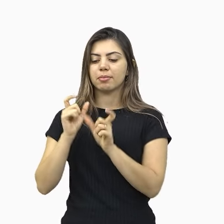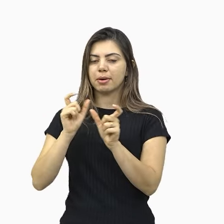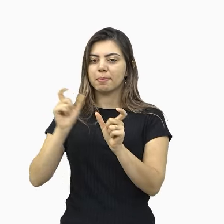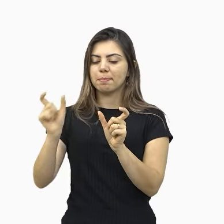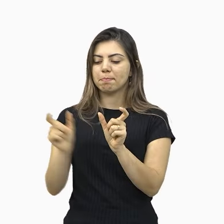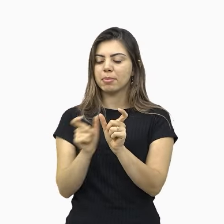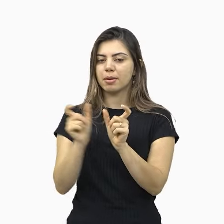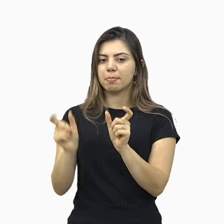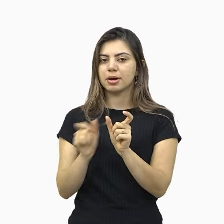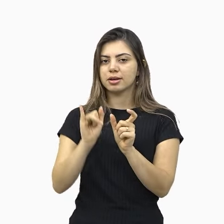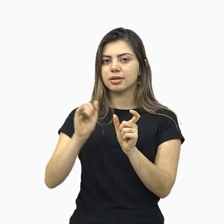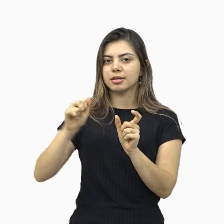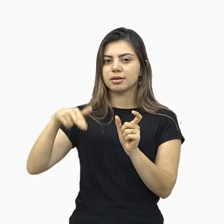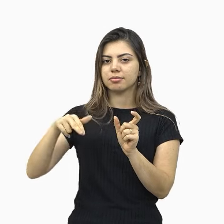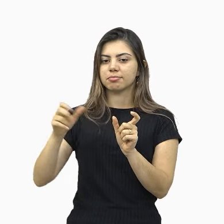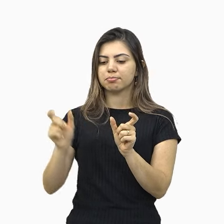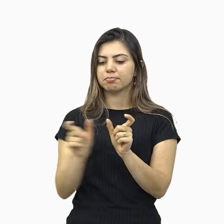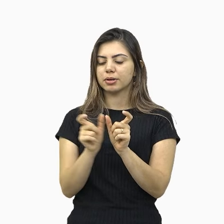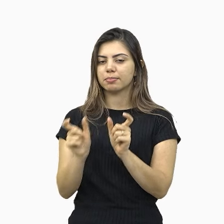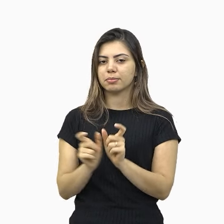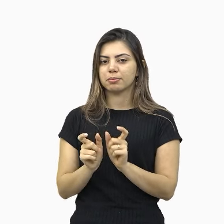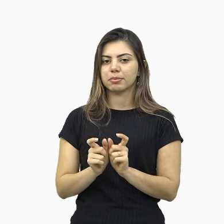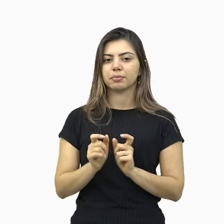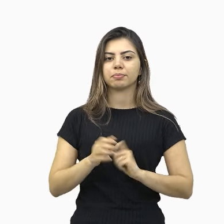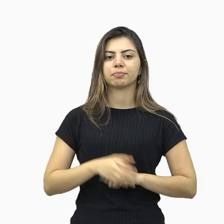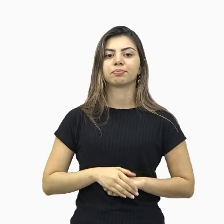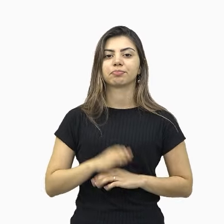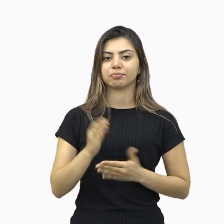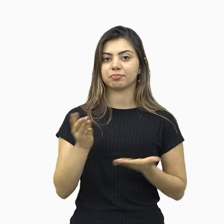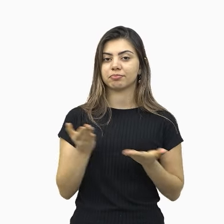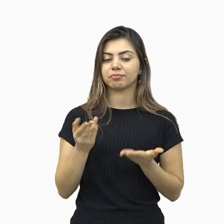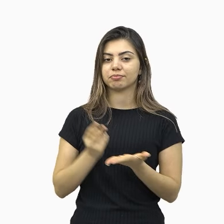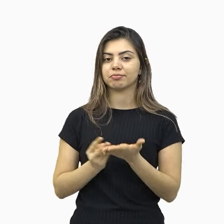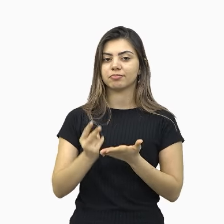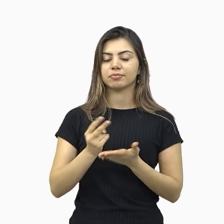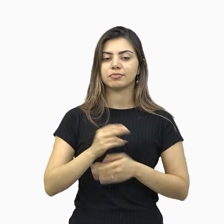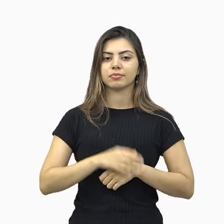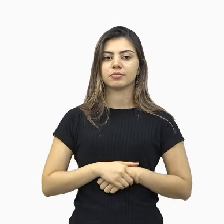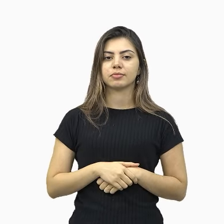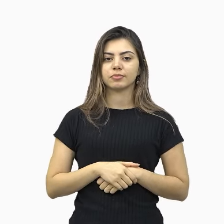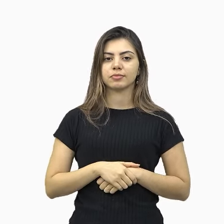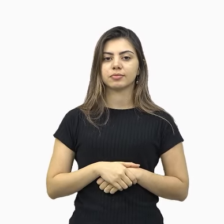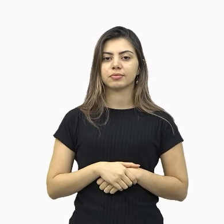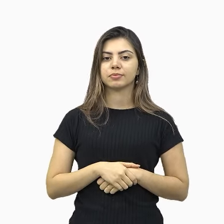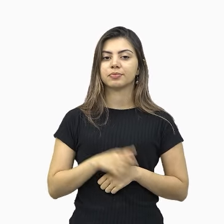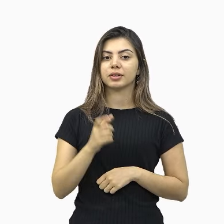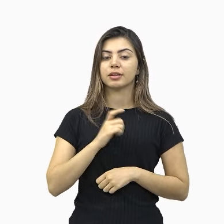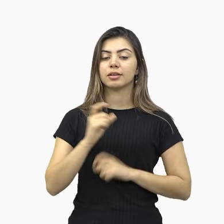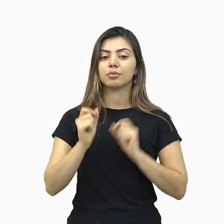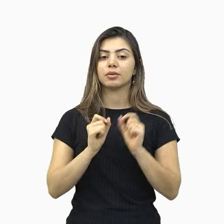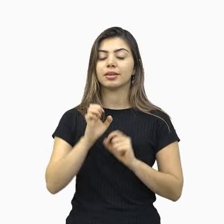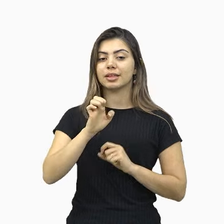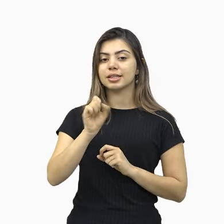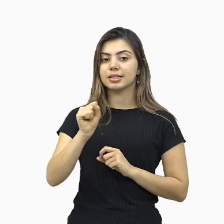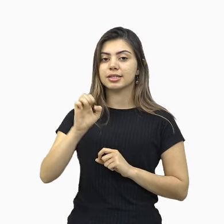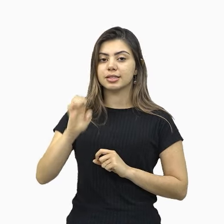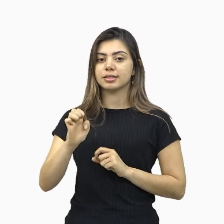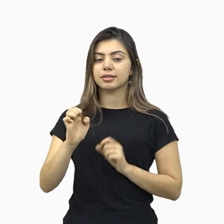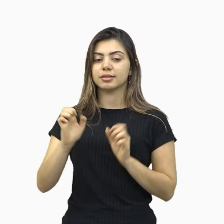nacionalidade é com ian. Continuando, final com is, do Senegal.